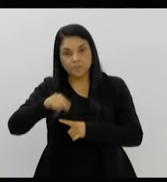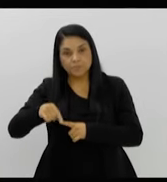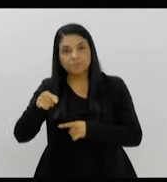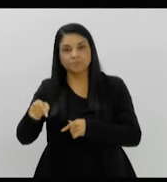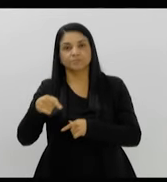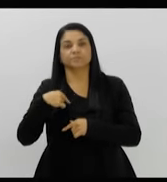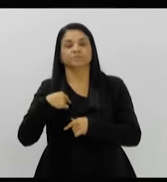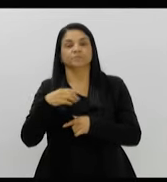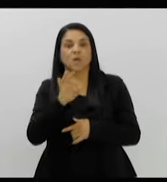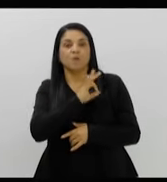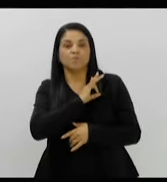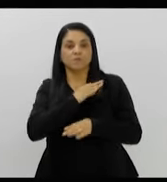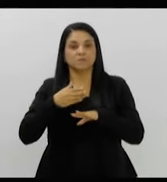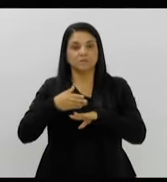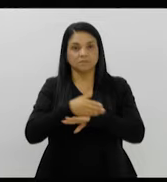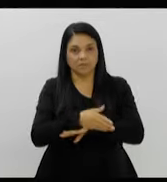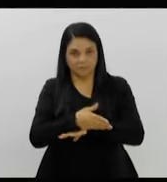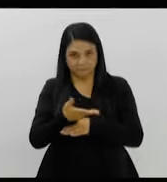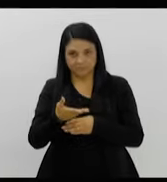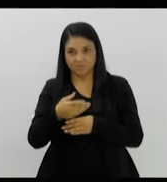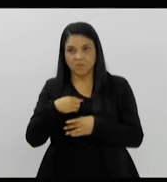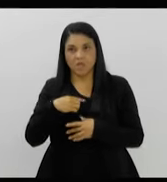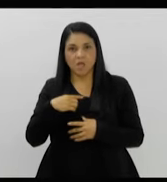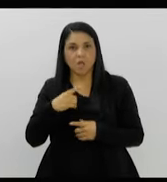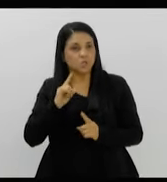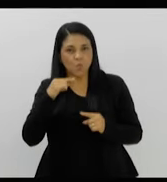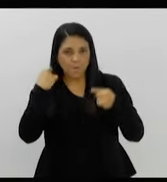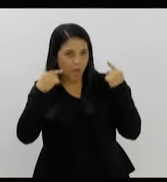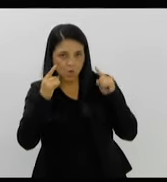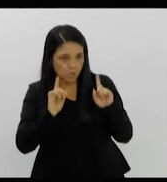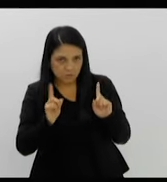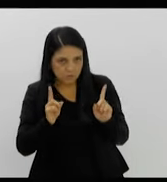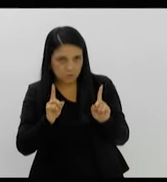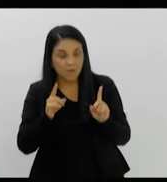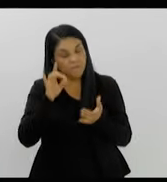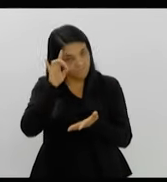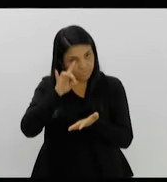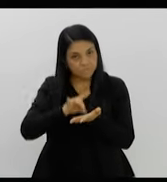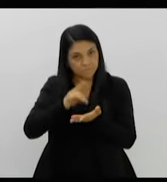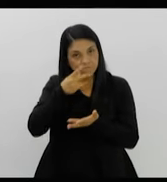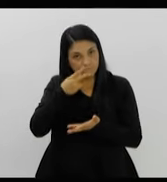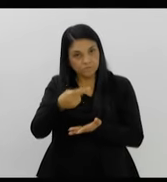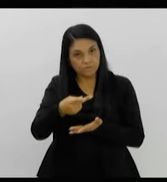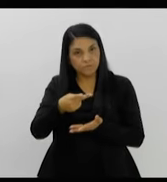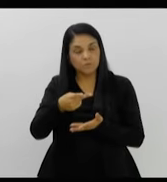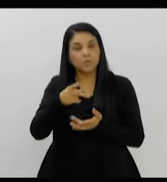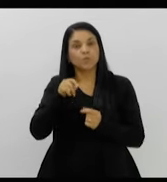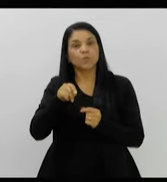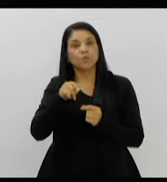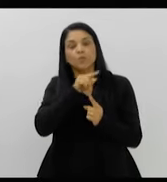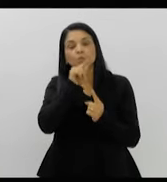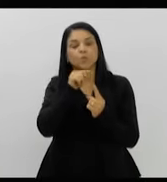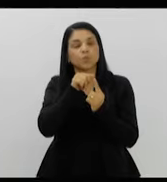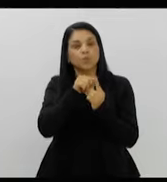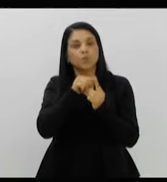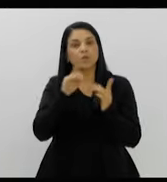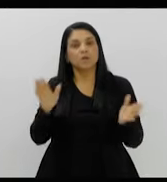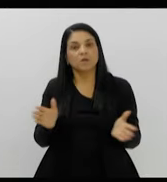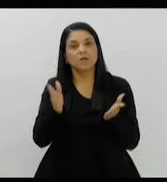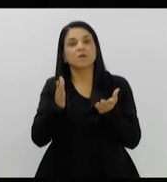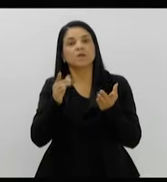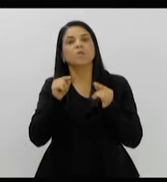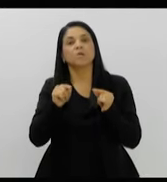não pode ser verdade isso é maluquice Não não é maluquice é verdade e qual era a motivação principal